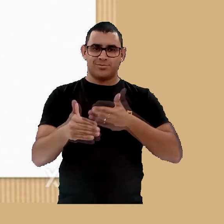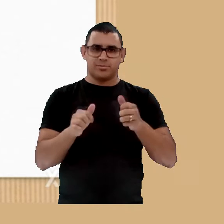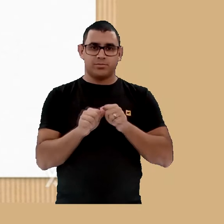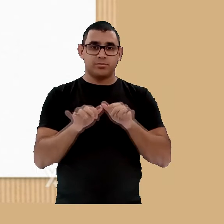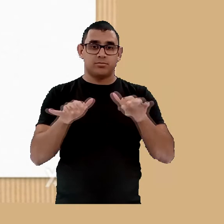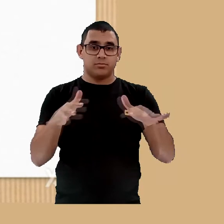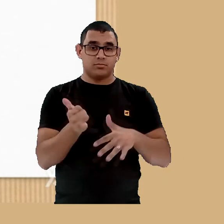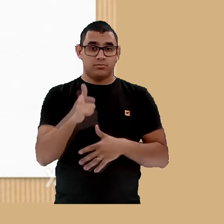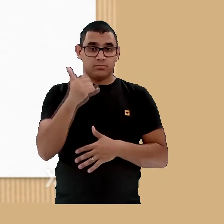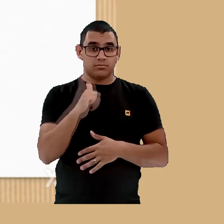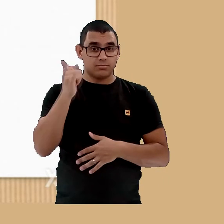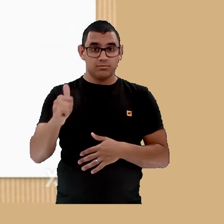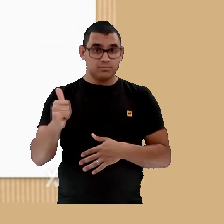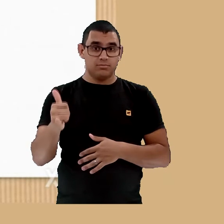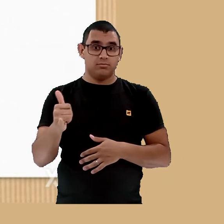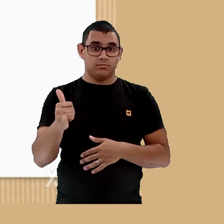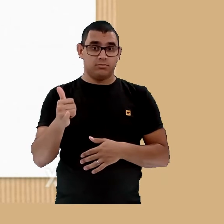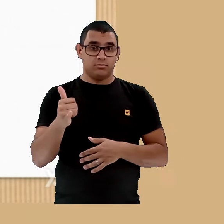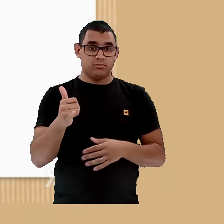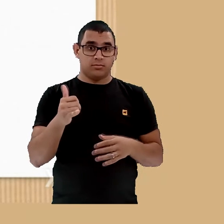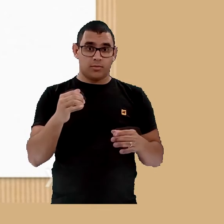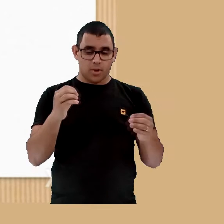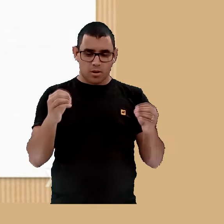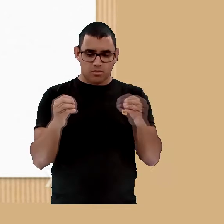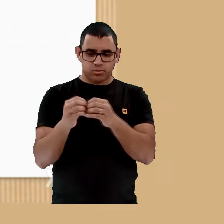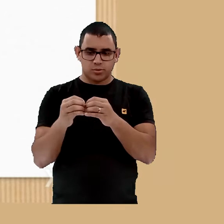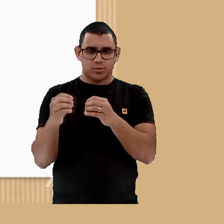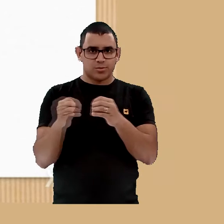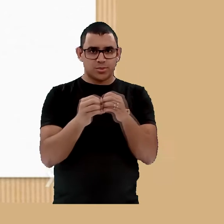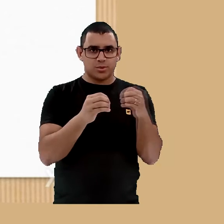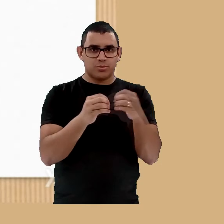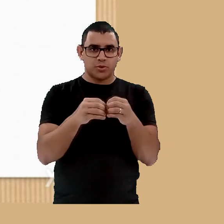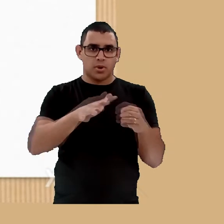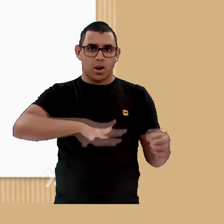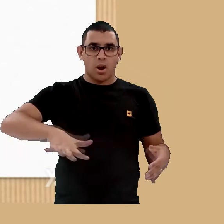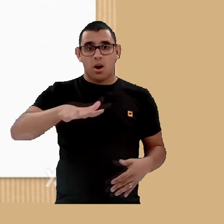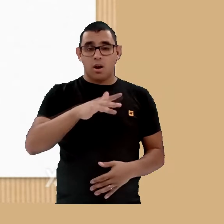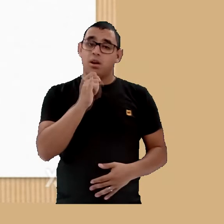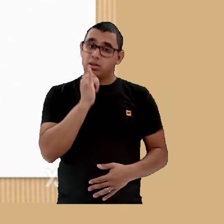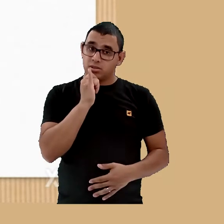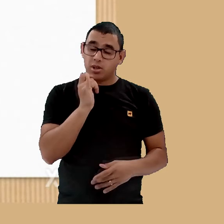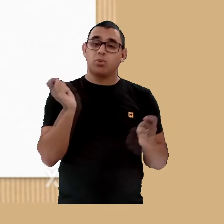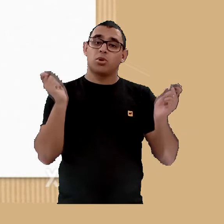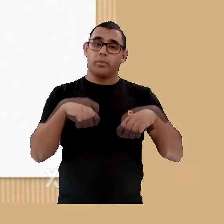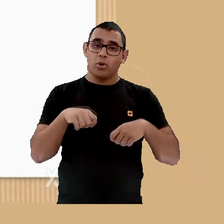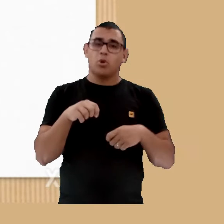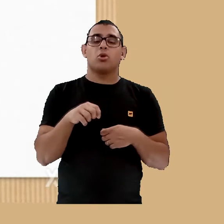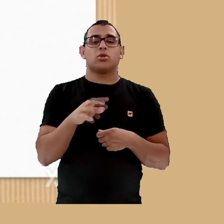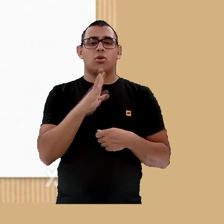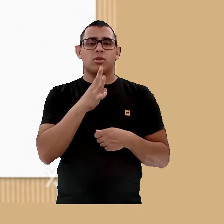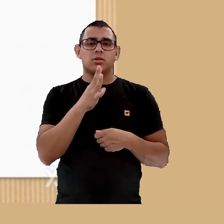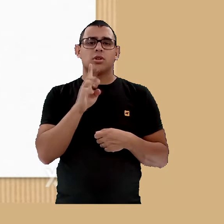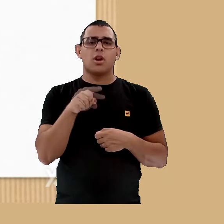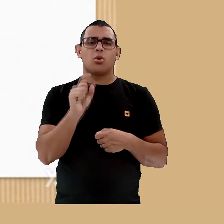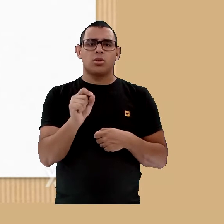de calor no qual a energia térmica passa de partícula para partícula em um meio. E um exemplo clássico que nós podemos citar são